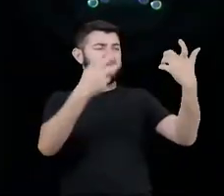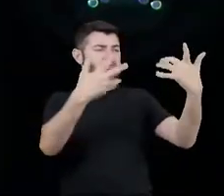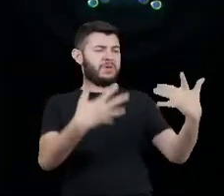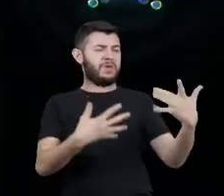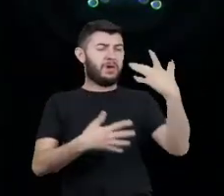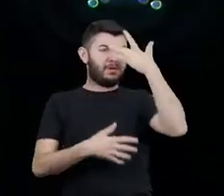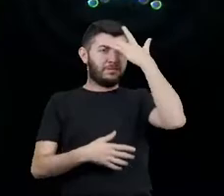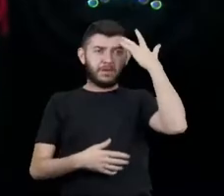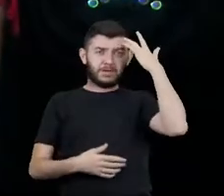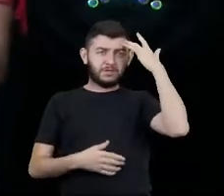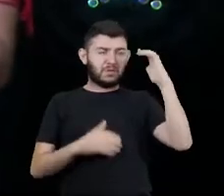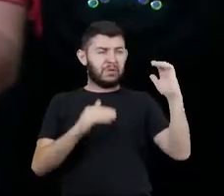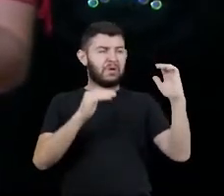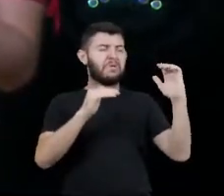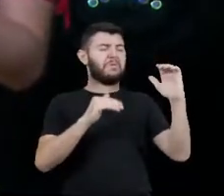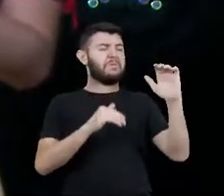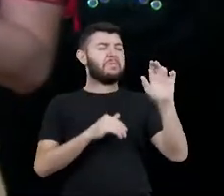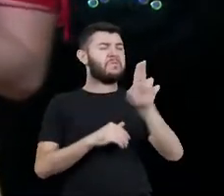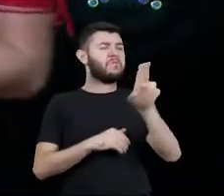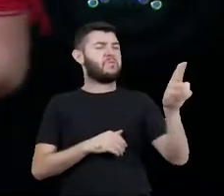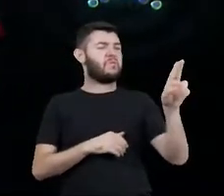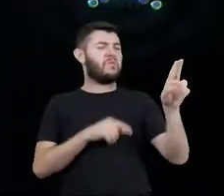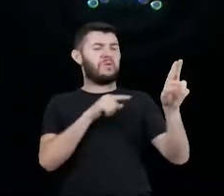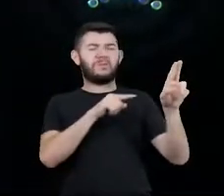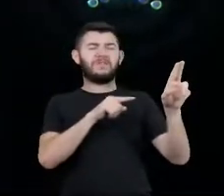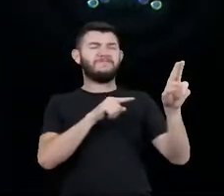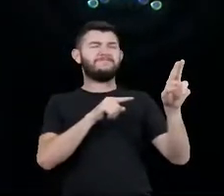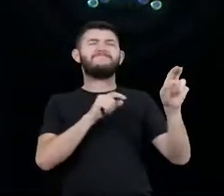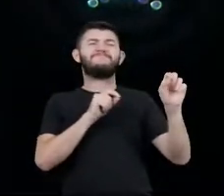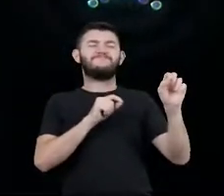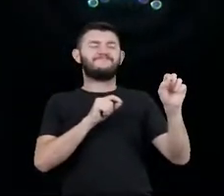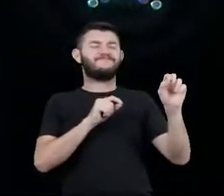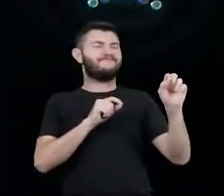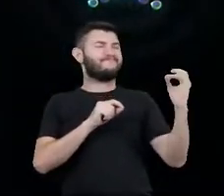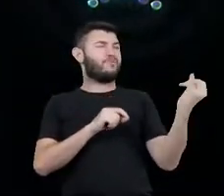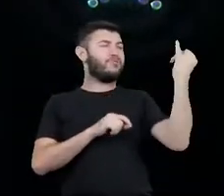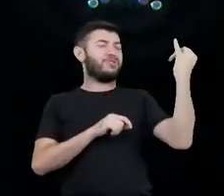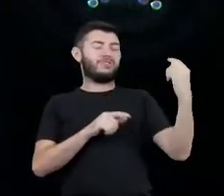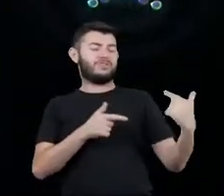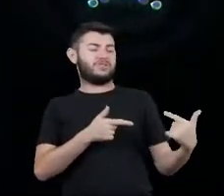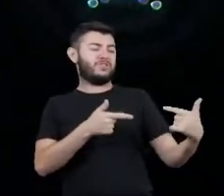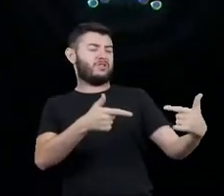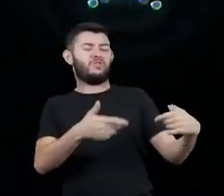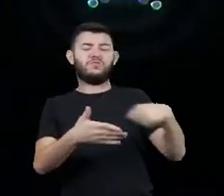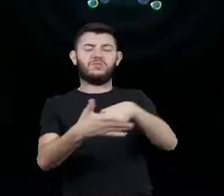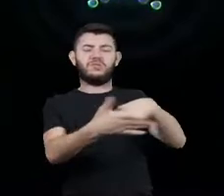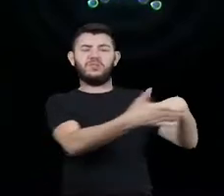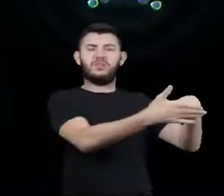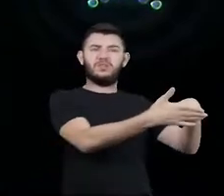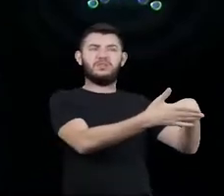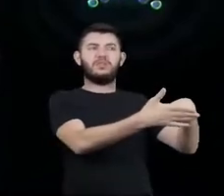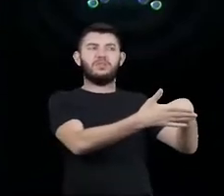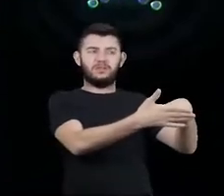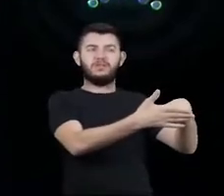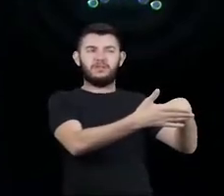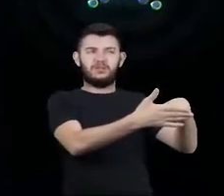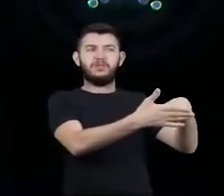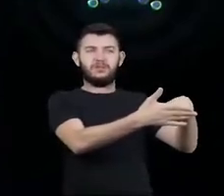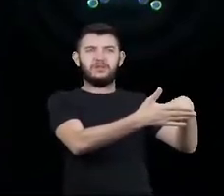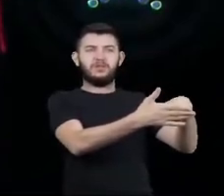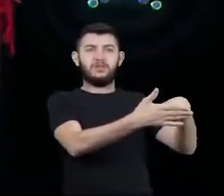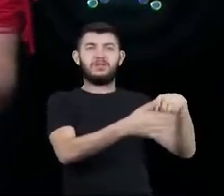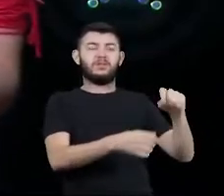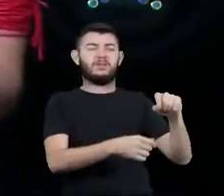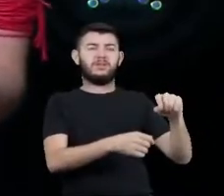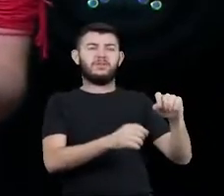a floresta. Eu sou Tchai Suruí, eu sou ativista do povo Paité Suruí, e eu espero